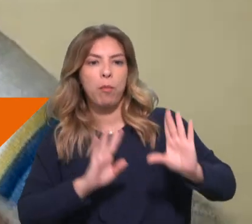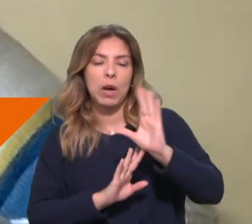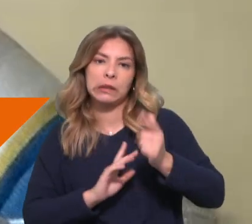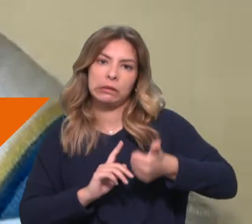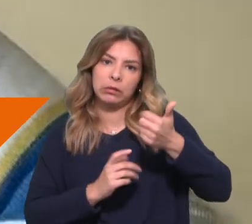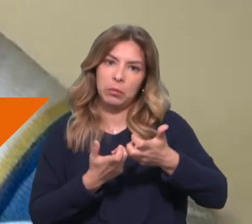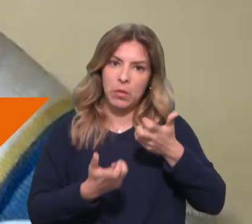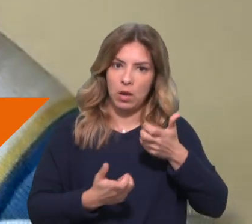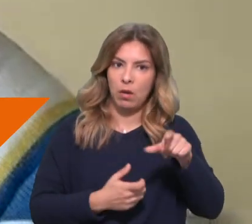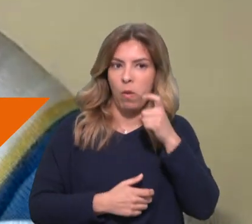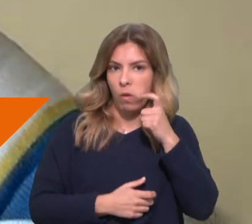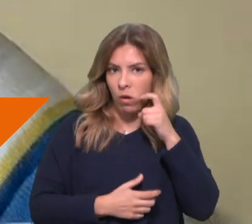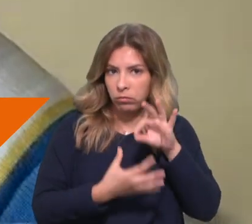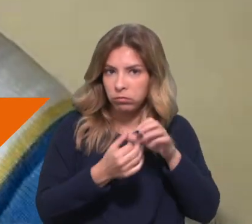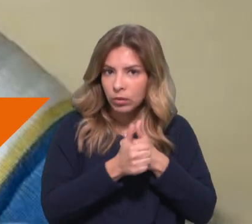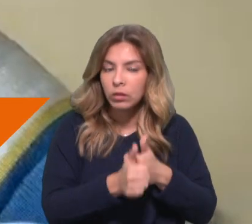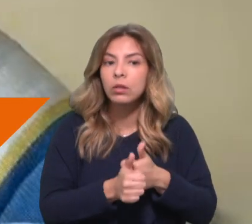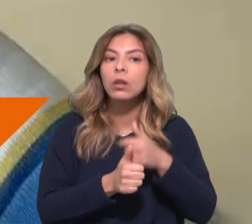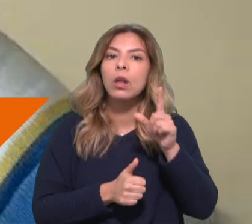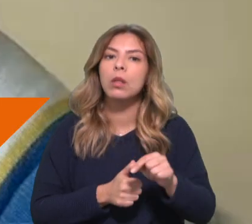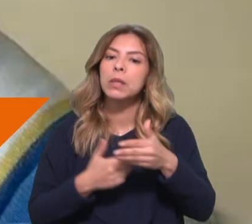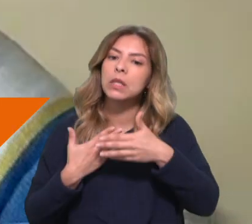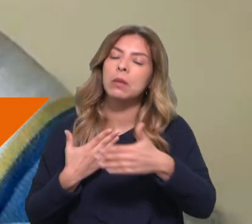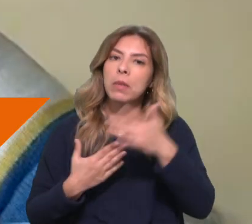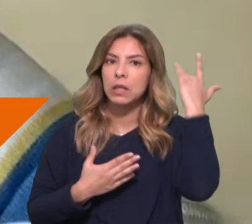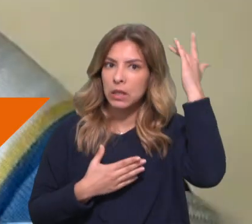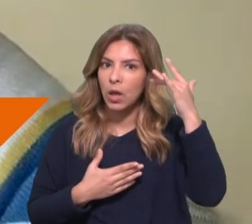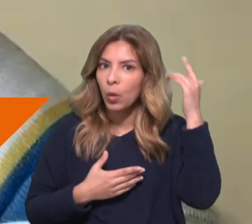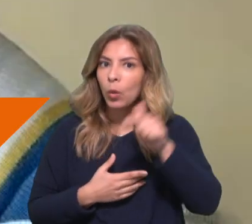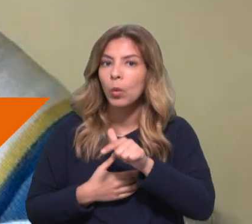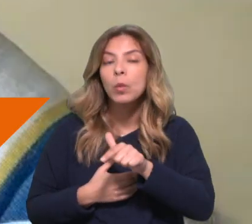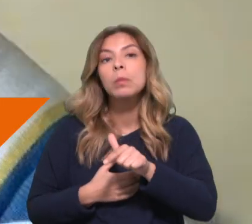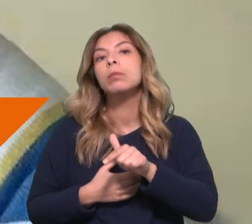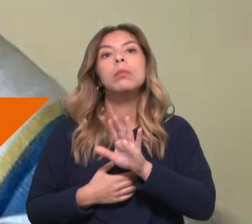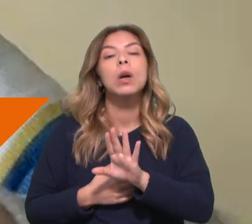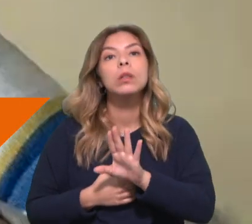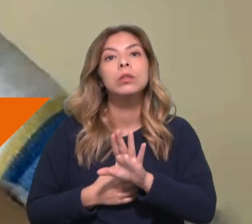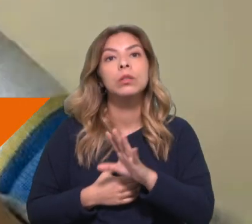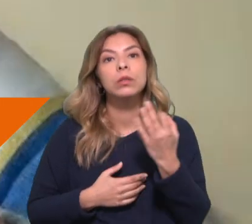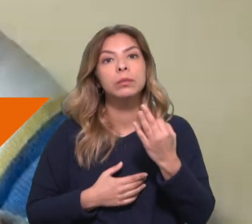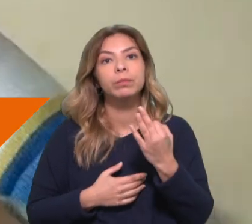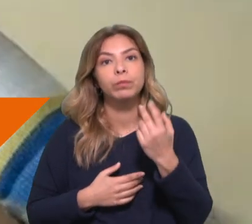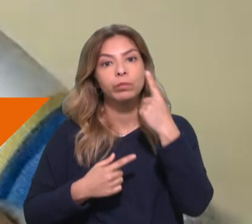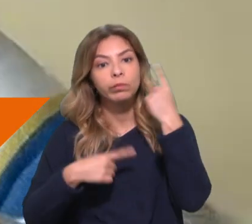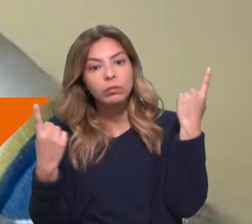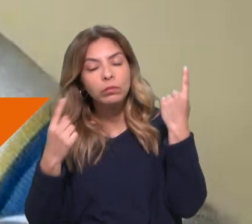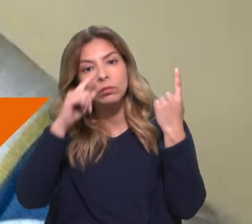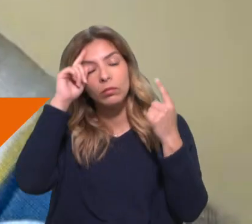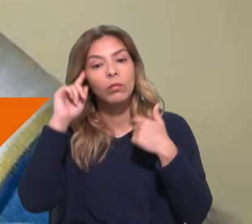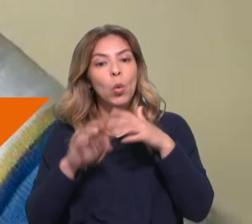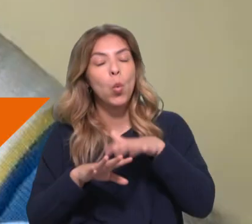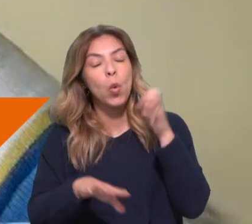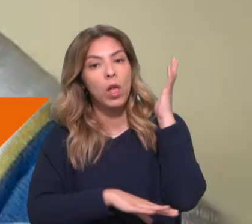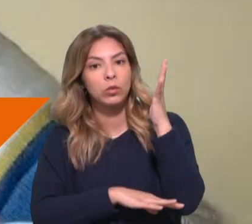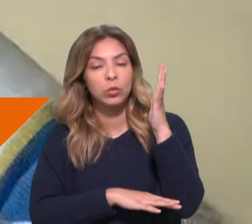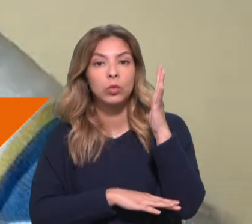Páscoa e Semana Santas. Portanto, recebemos aquilo que é a apresentação do congresso desta rede europeia que vai